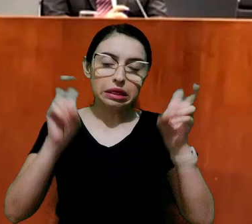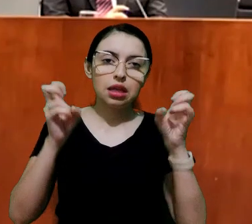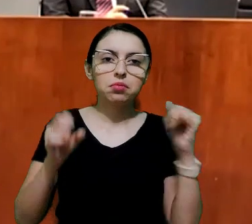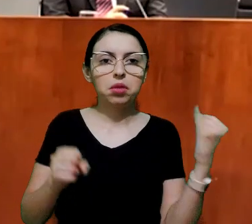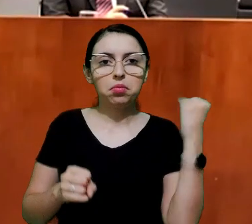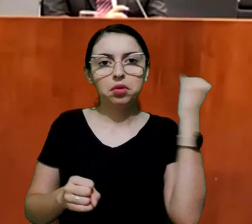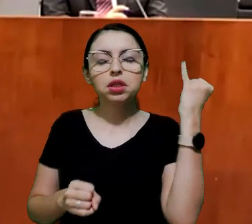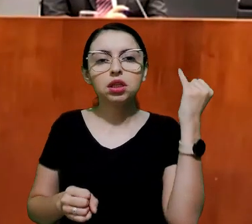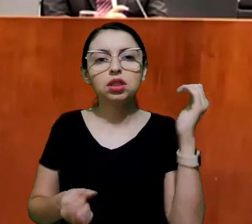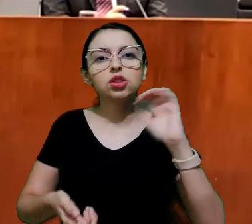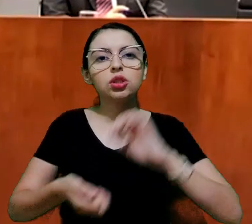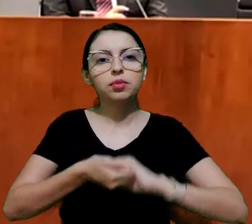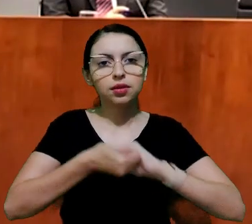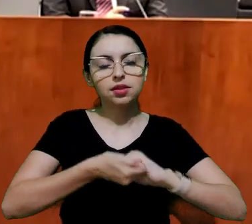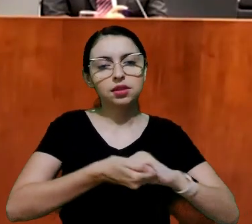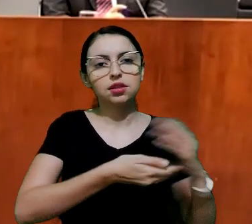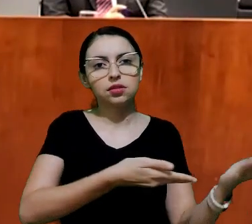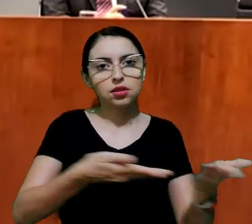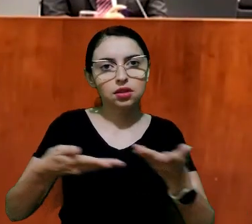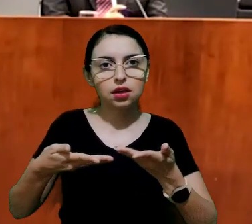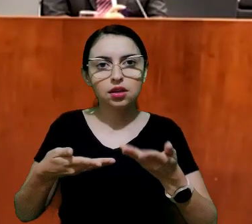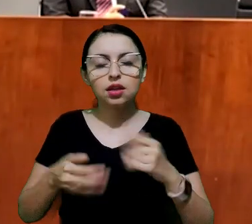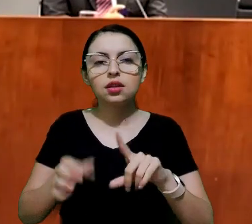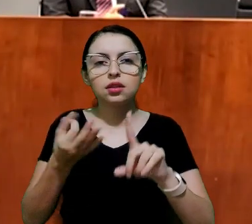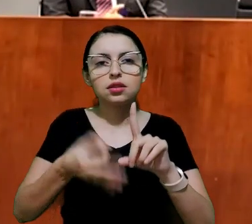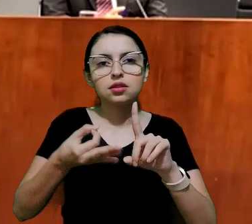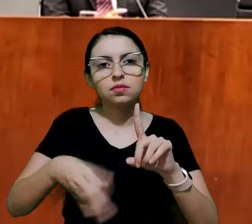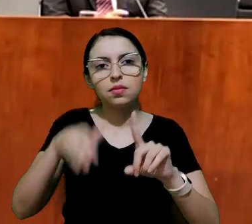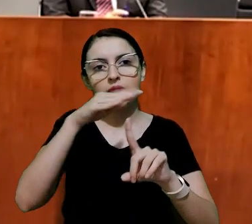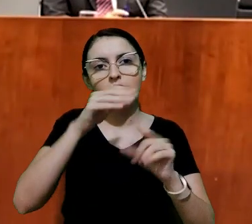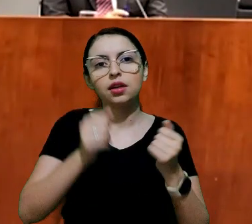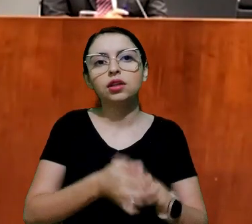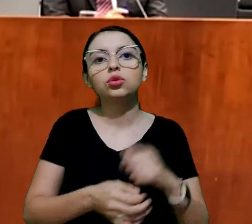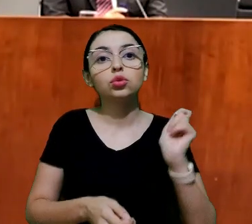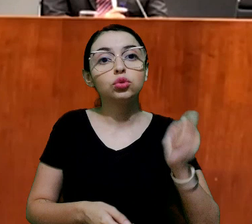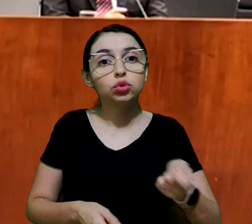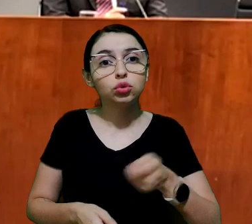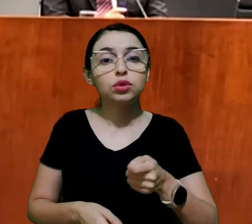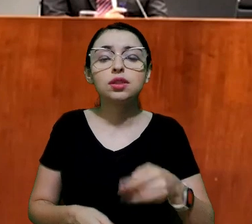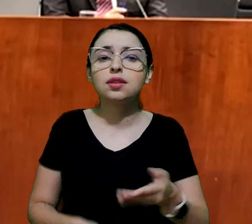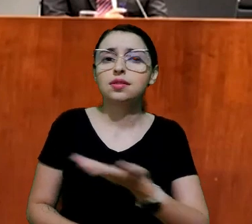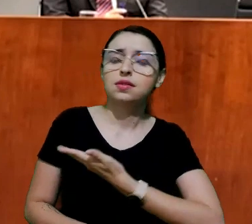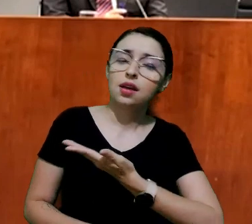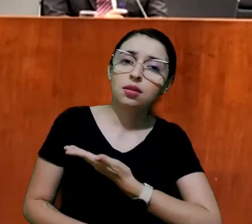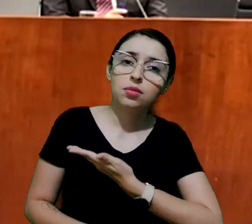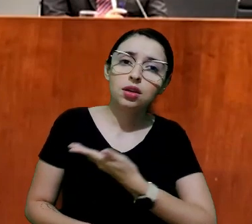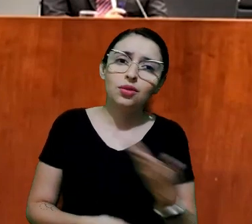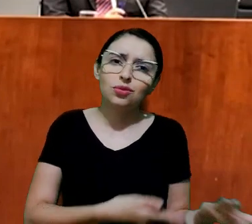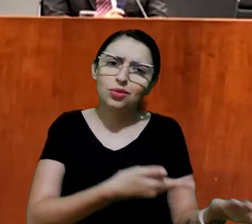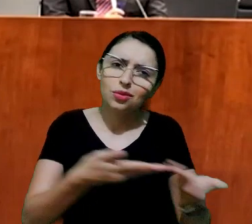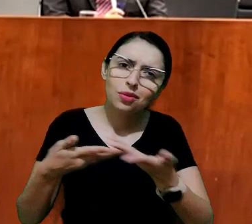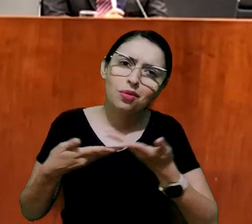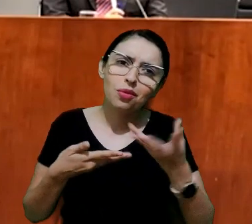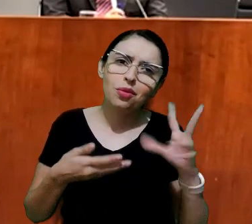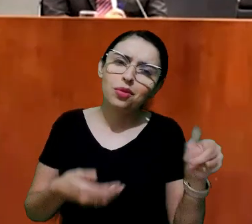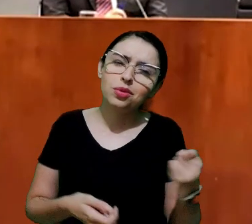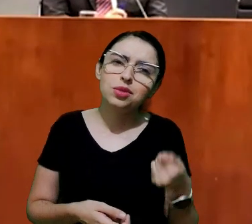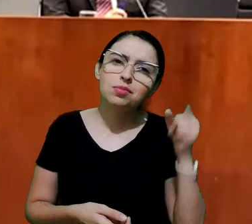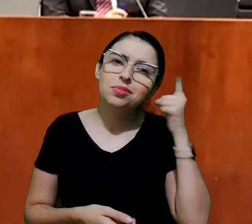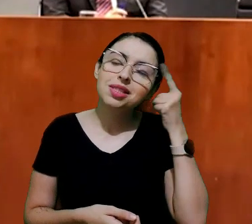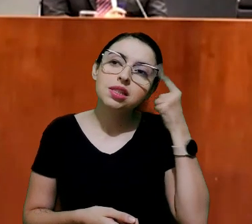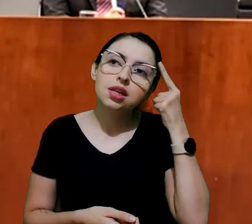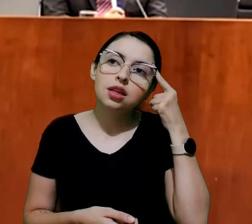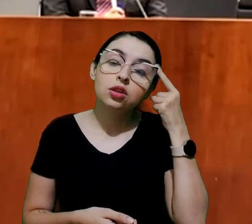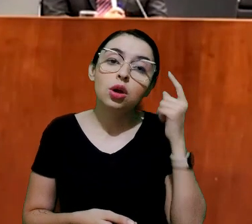queria cumprimentar os presentes aqui, os desembargadores presentes, juízes, colegas, todos eles aqui refletindo. Professora